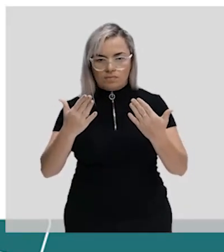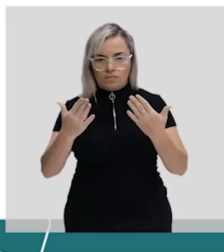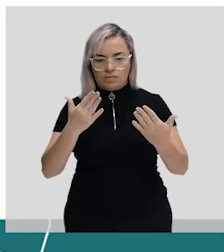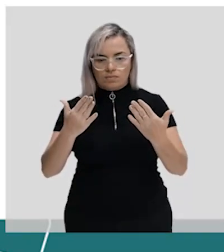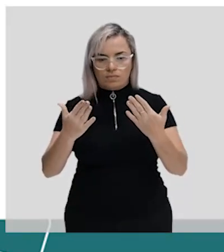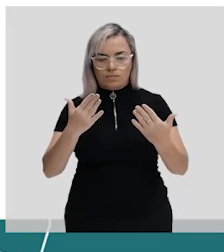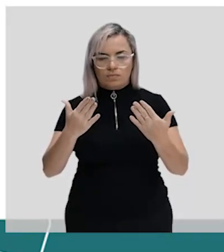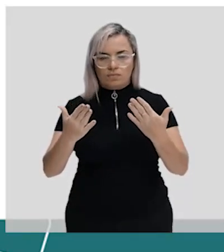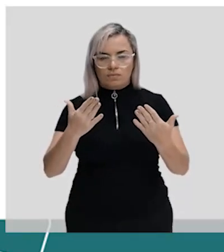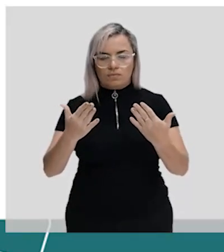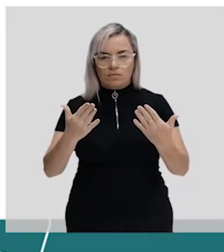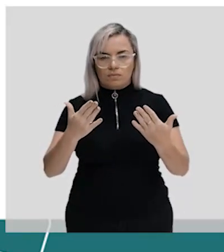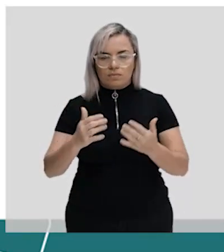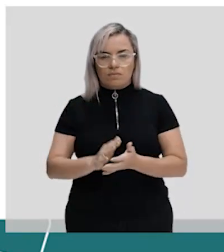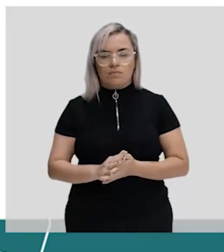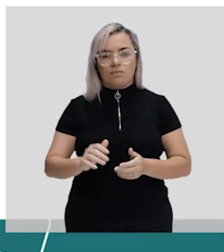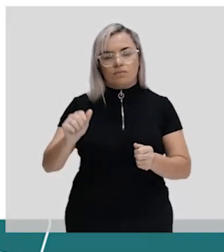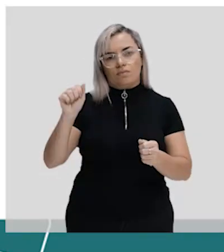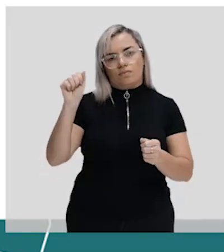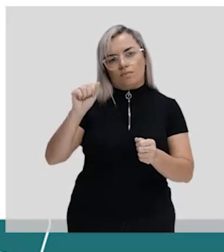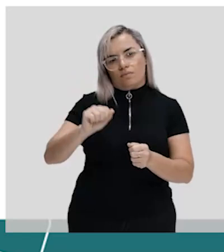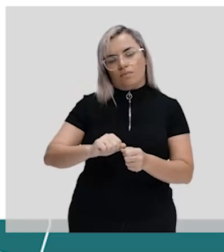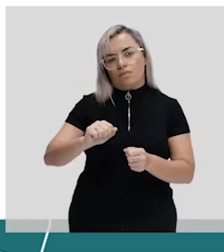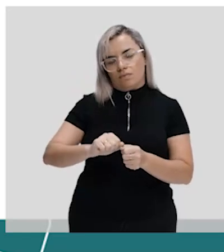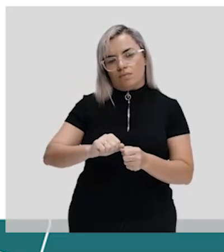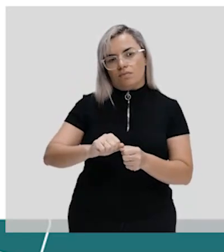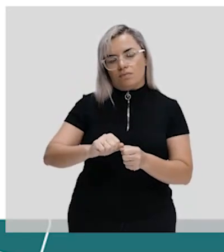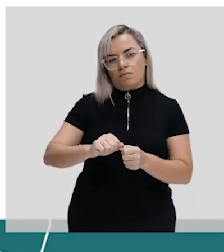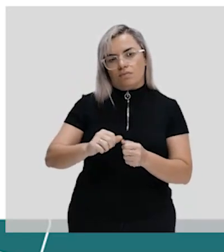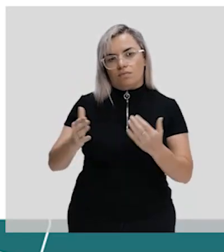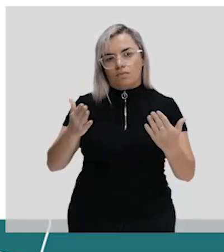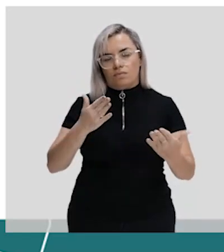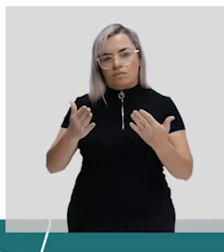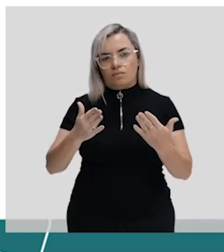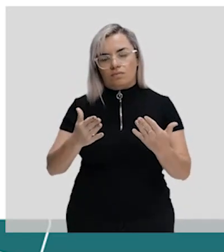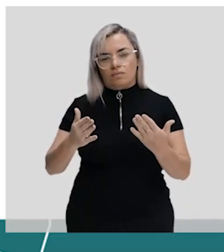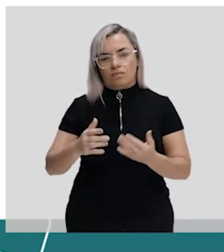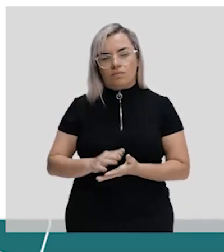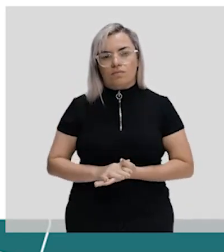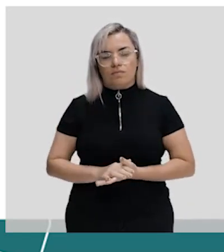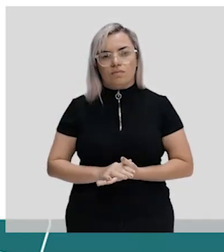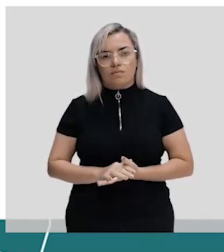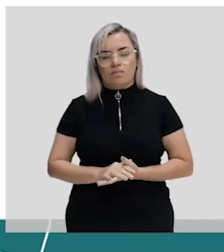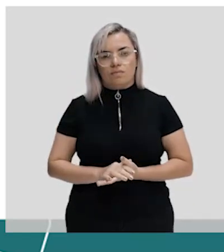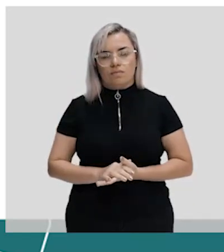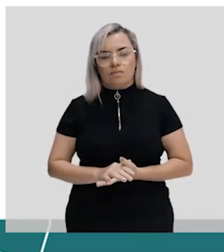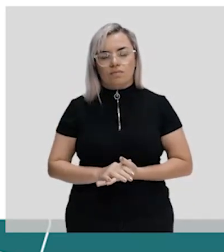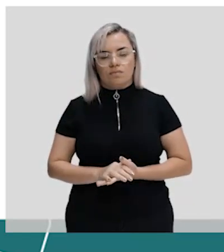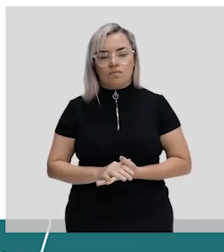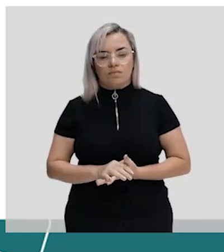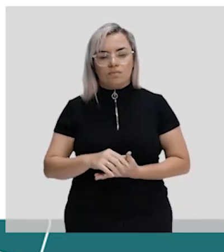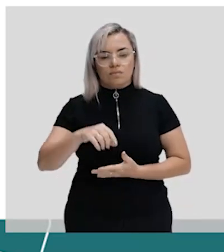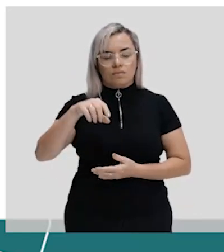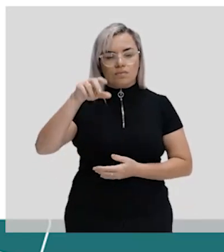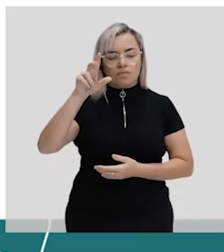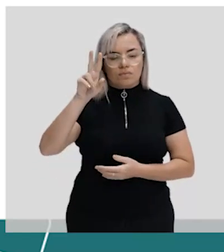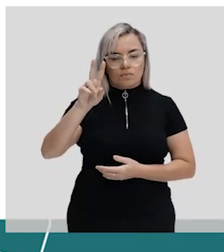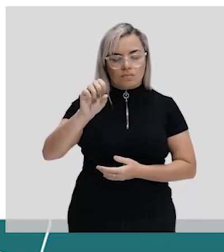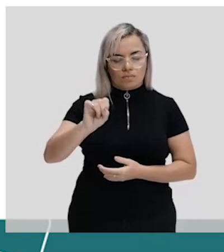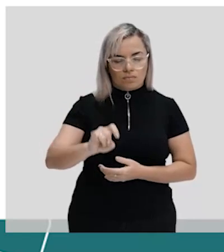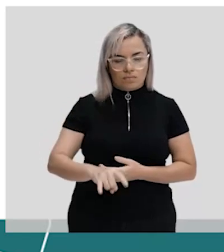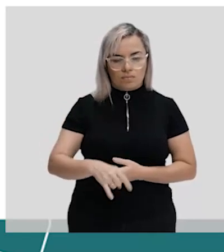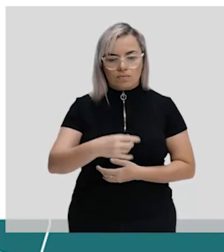Comparação. Então, você faz uma tabelinha, onde você coloca conjunções